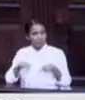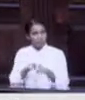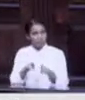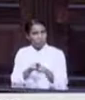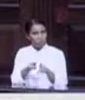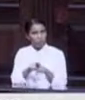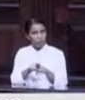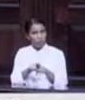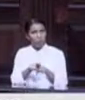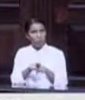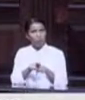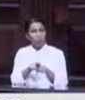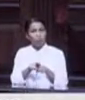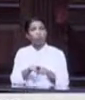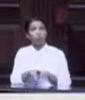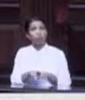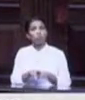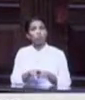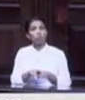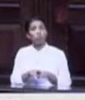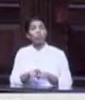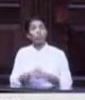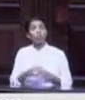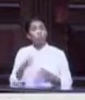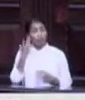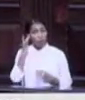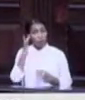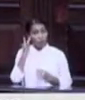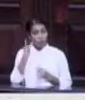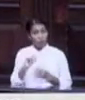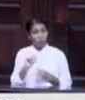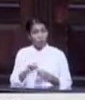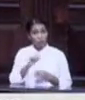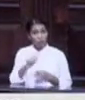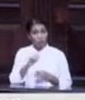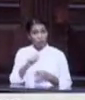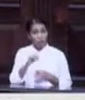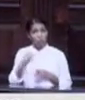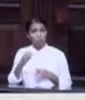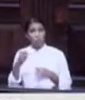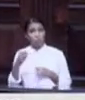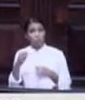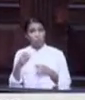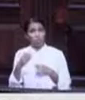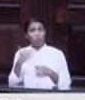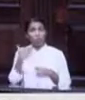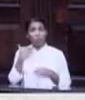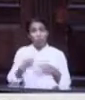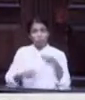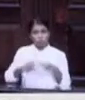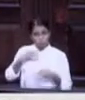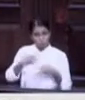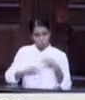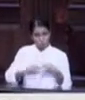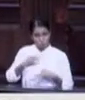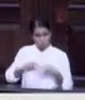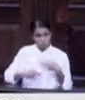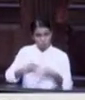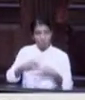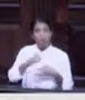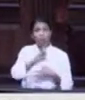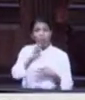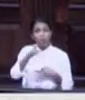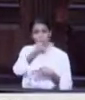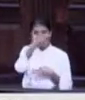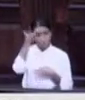um balizador que precisa ser feito. Acho que se nós vamos querer criar justiça e que cada um efetivamente possa cumprir a sua